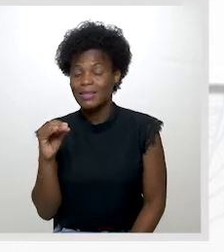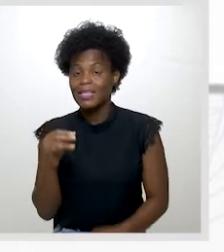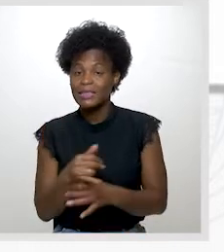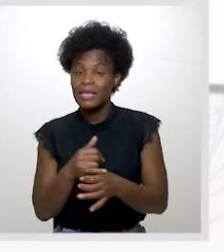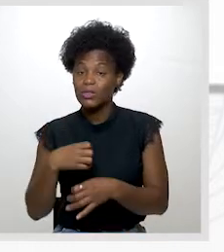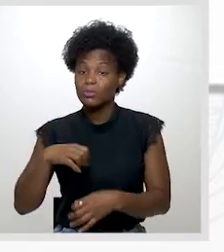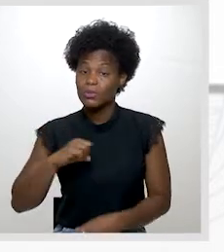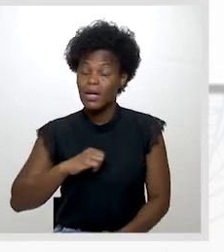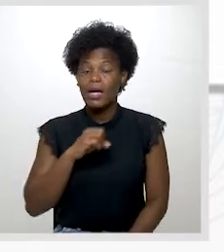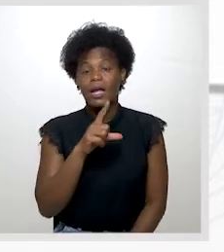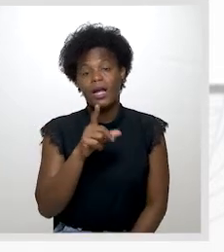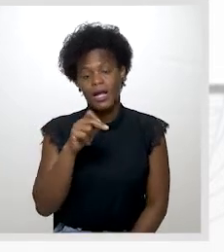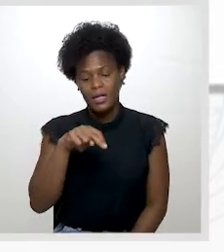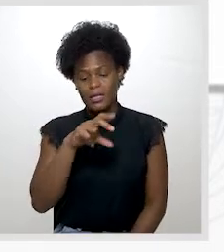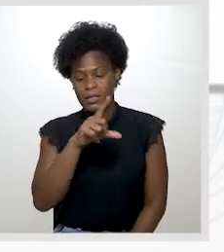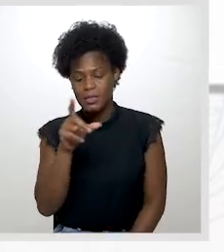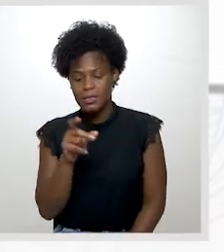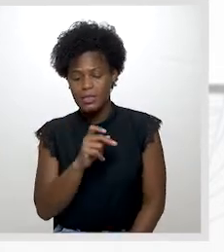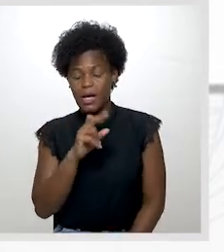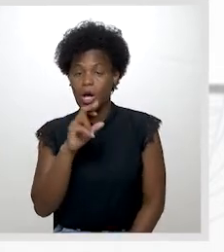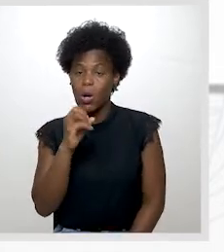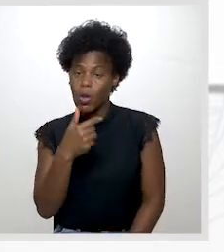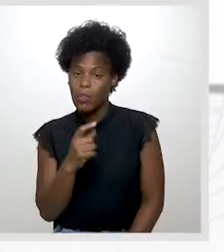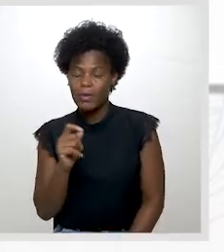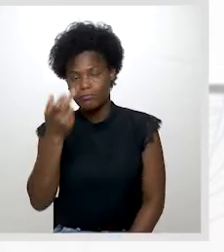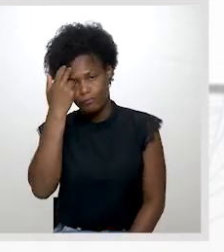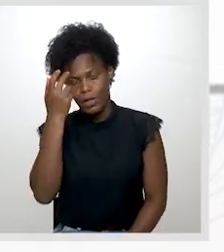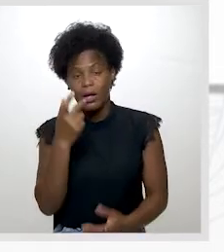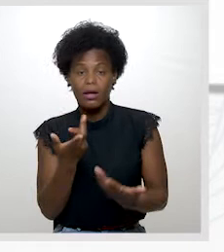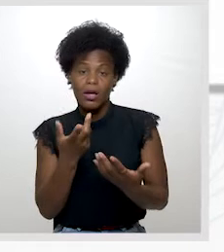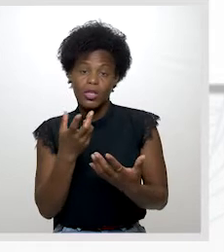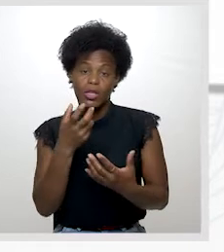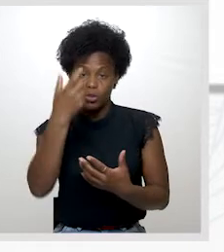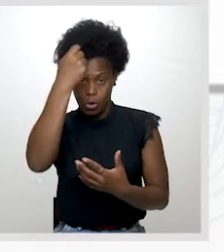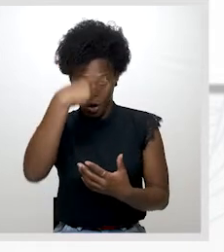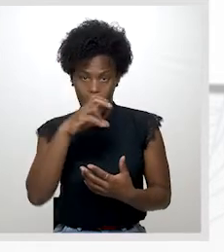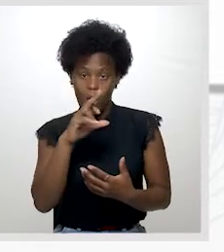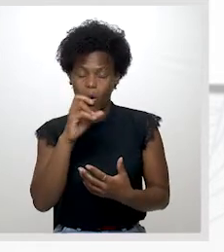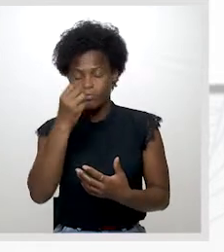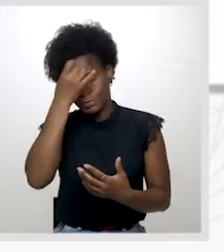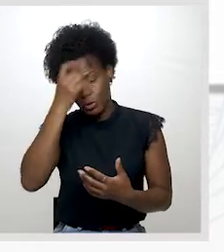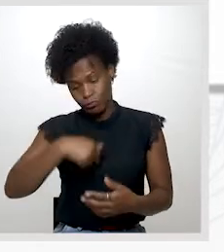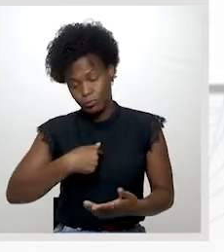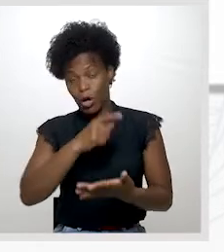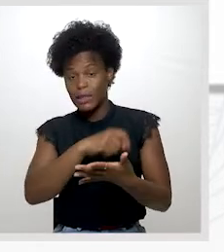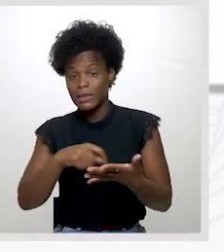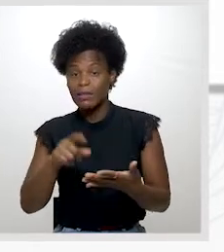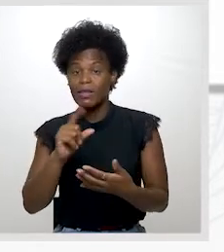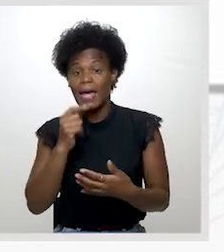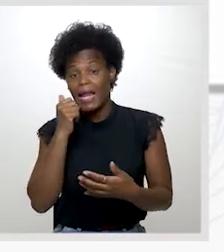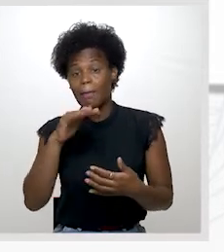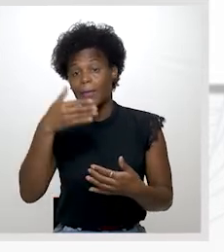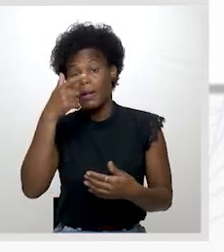de Lanzarote. Ficcionista, cronista, poeta e dramaturgo. Coube-lhe a honra de ser o primeiro